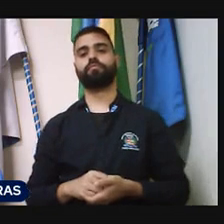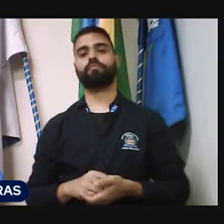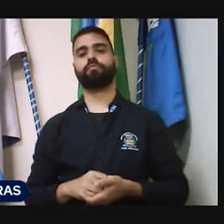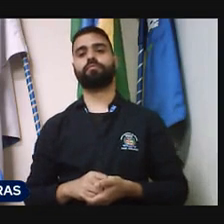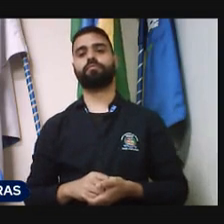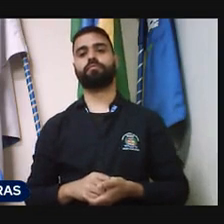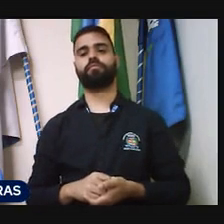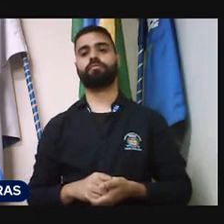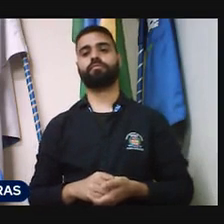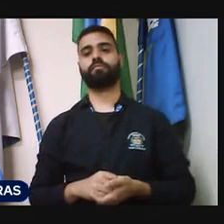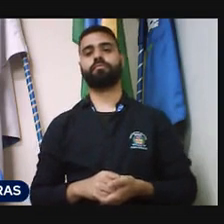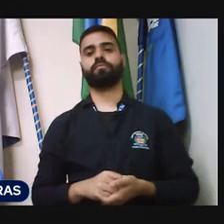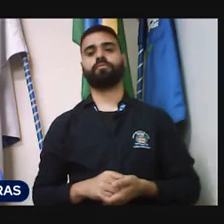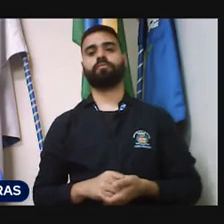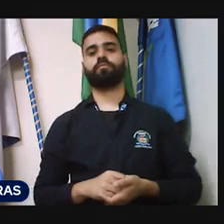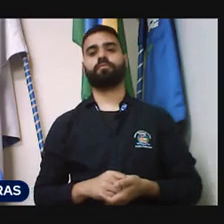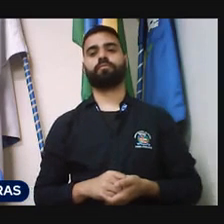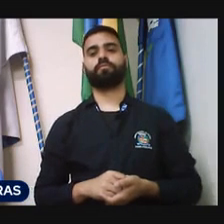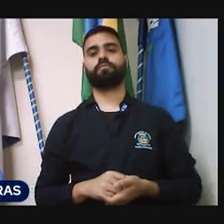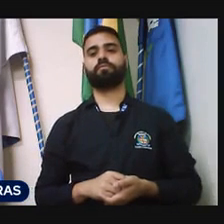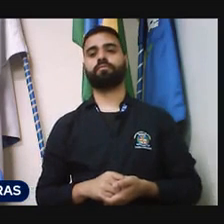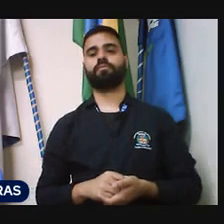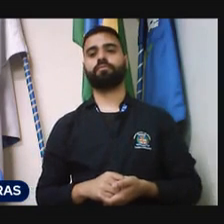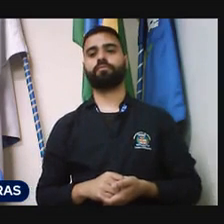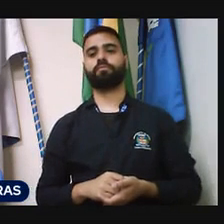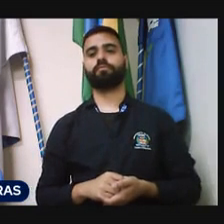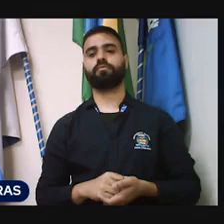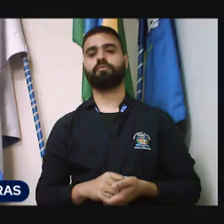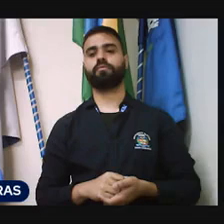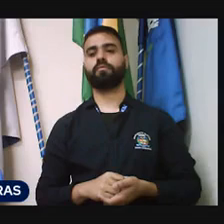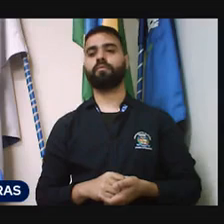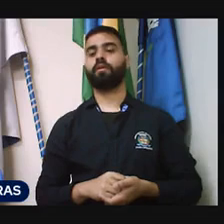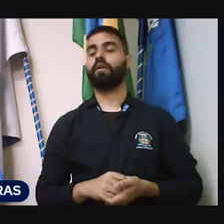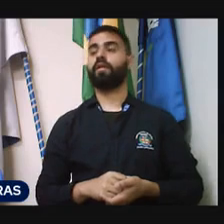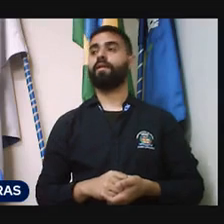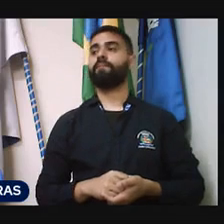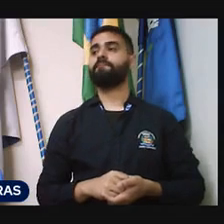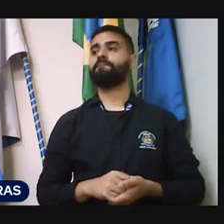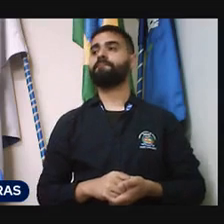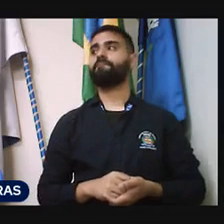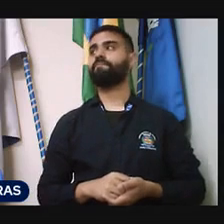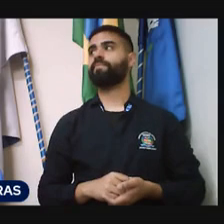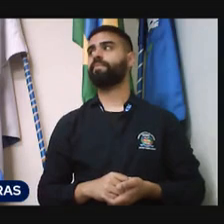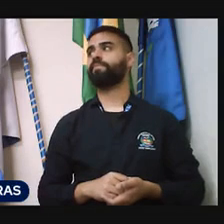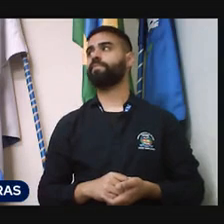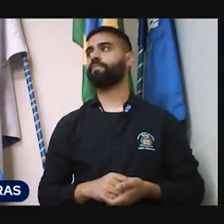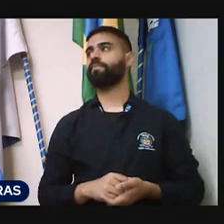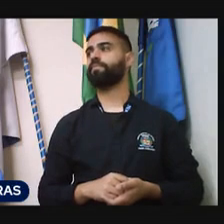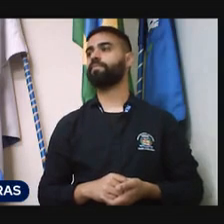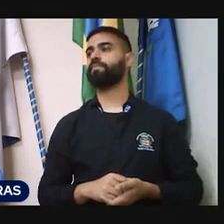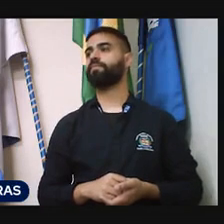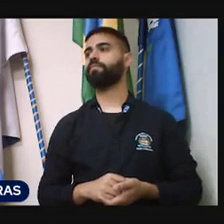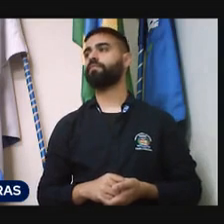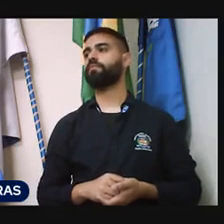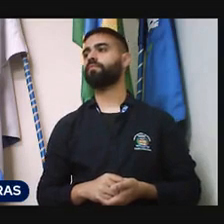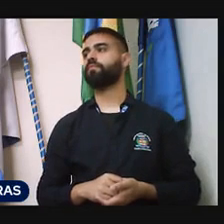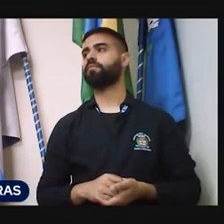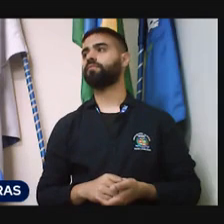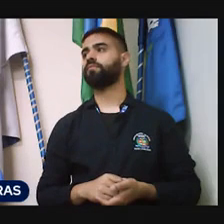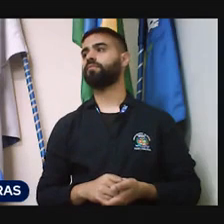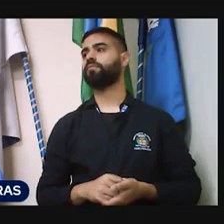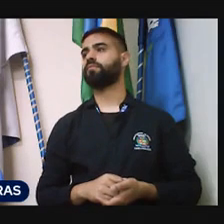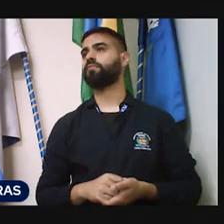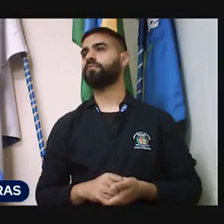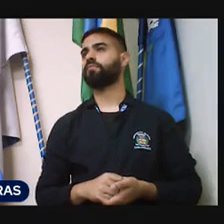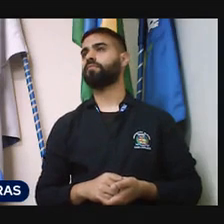população necessita e tanto precisa então eu sempre né através aí da